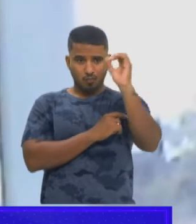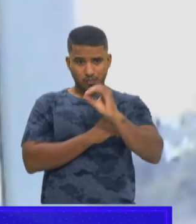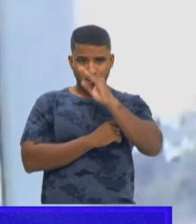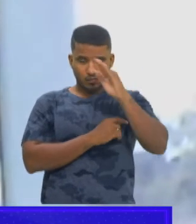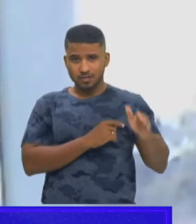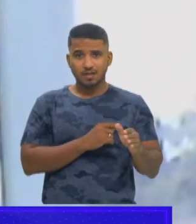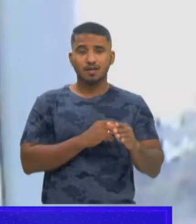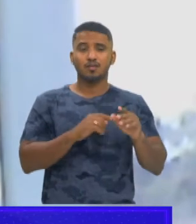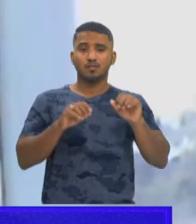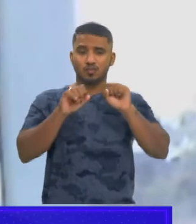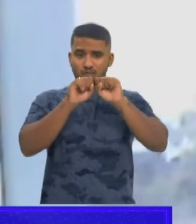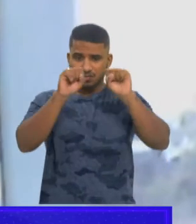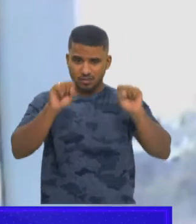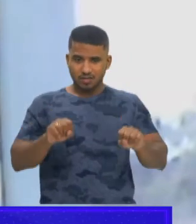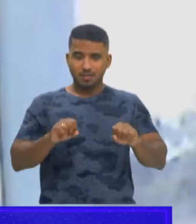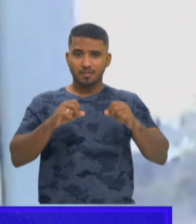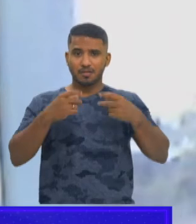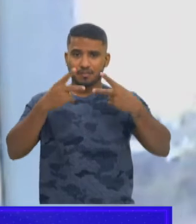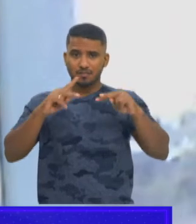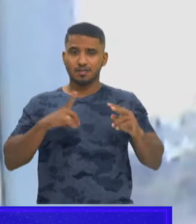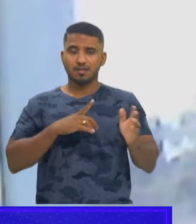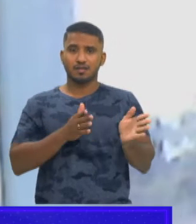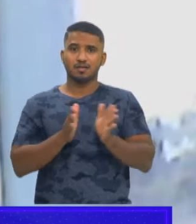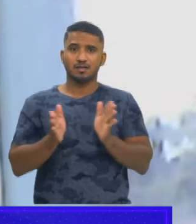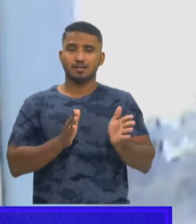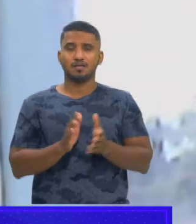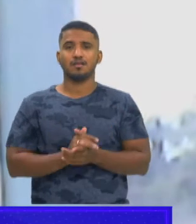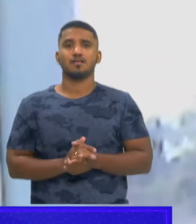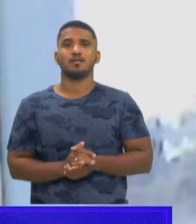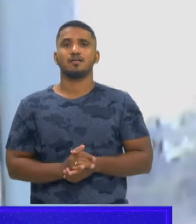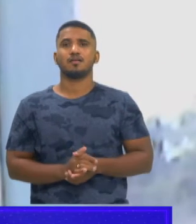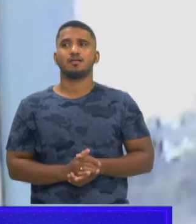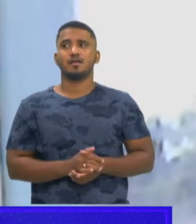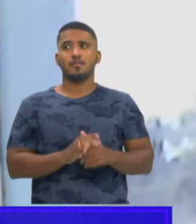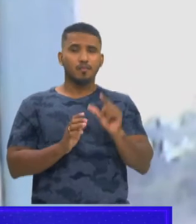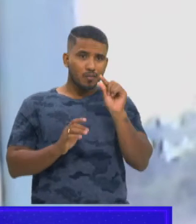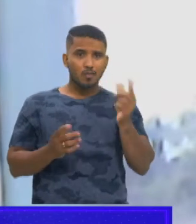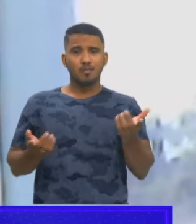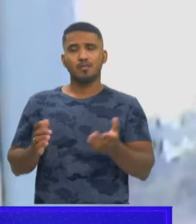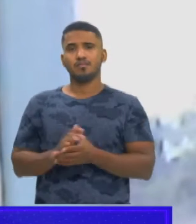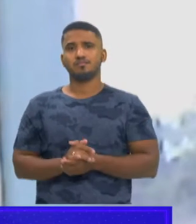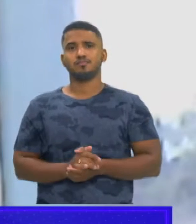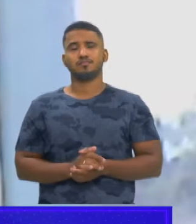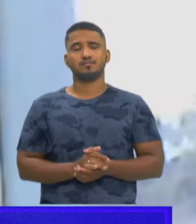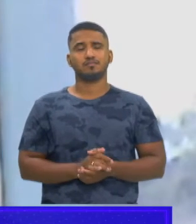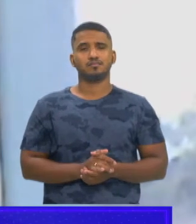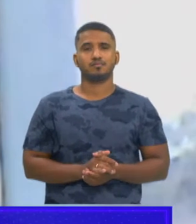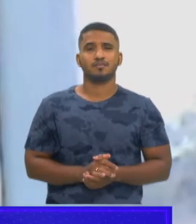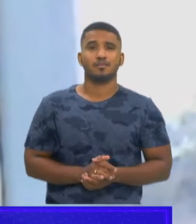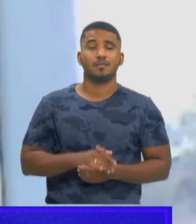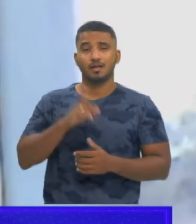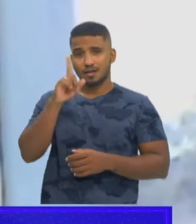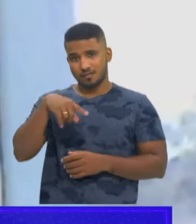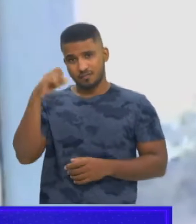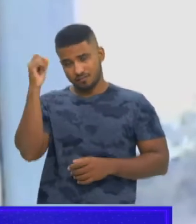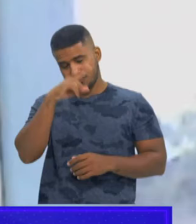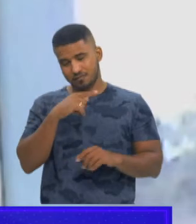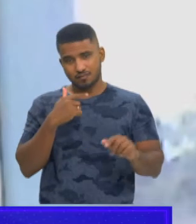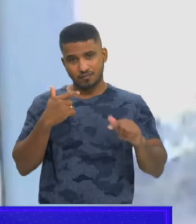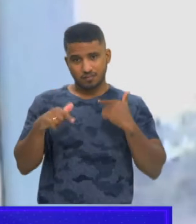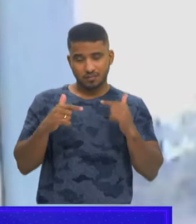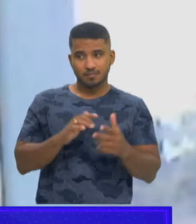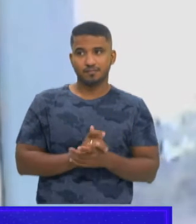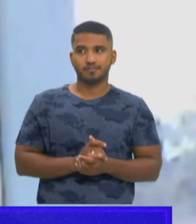temos menos de 1% dos sites com acessibilidade. Quer dizer, uma porcentagem muito